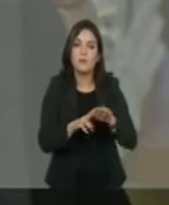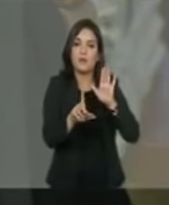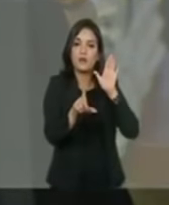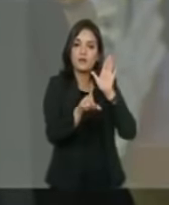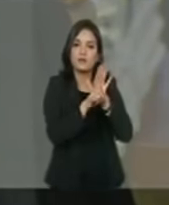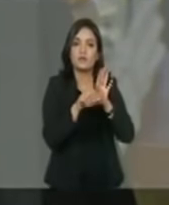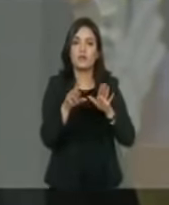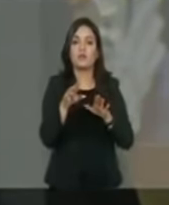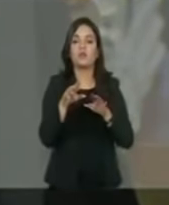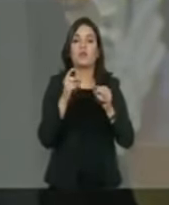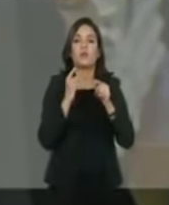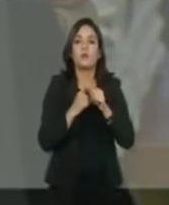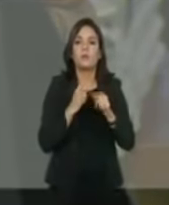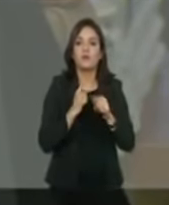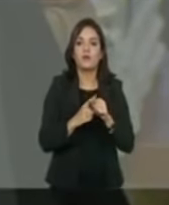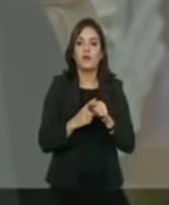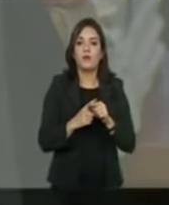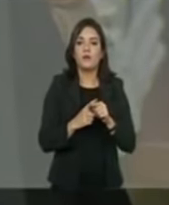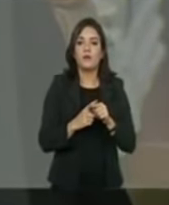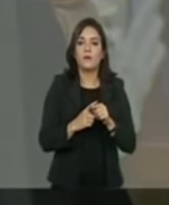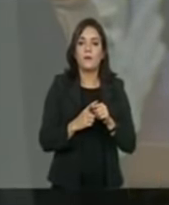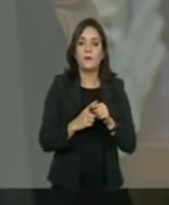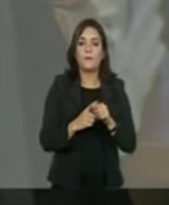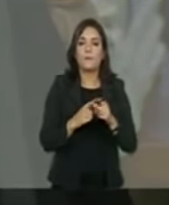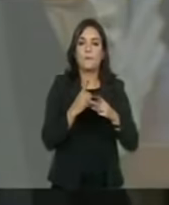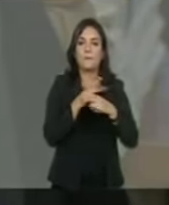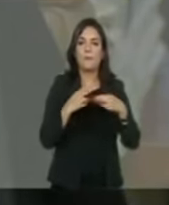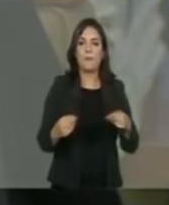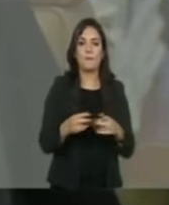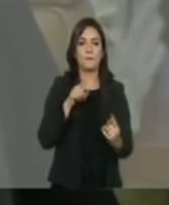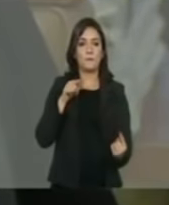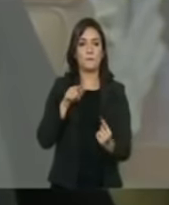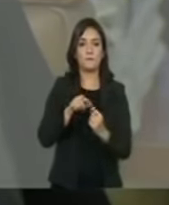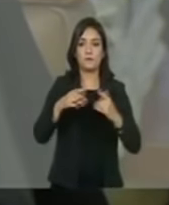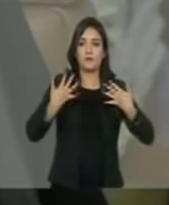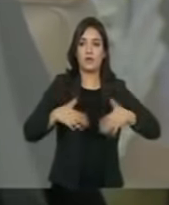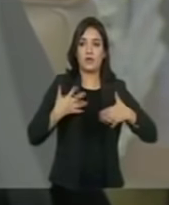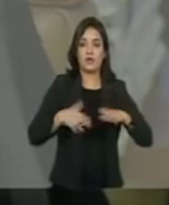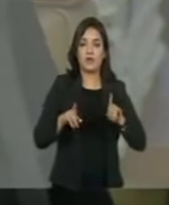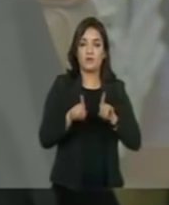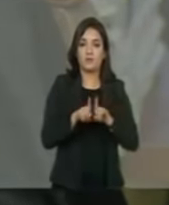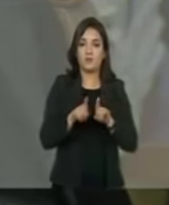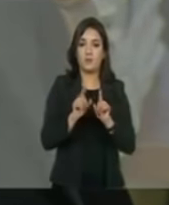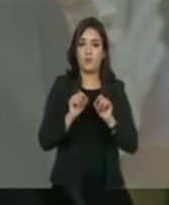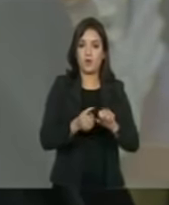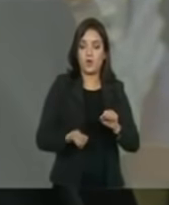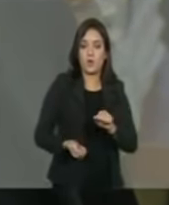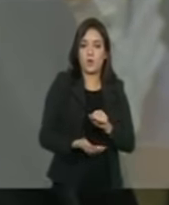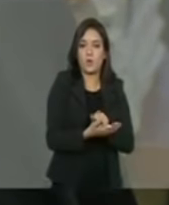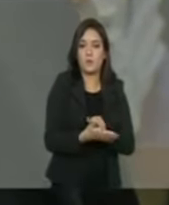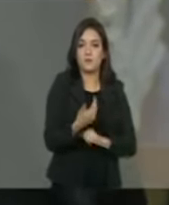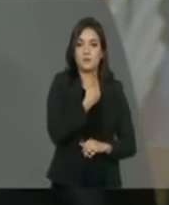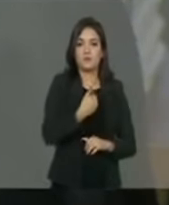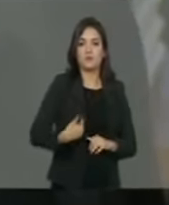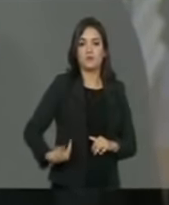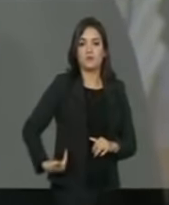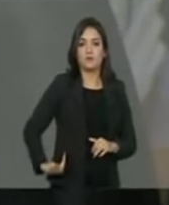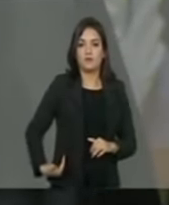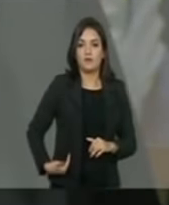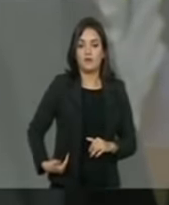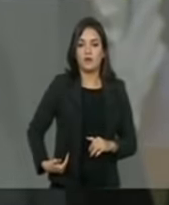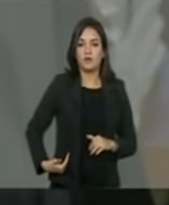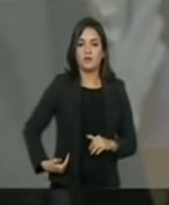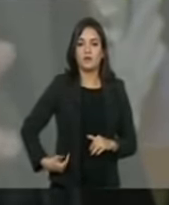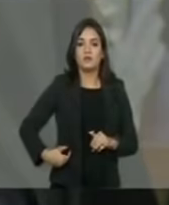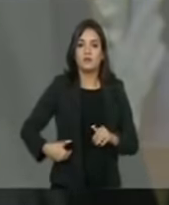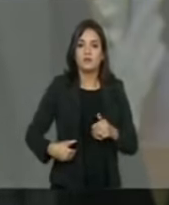repressão a delitos objectivamente graves como os atos de corrupção governamental e de lavagem de dinheiro